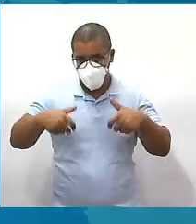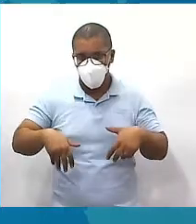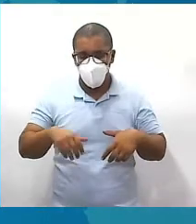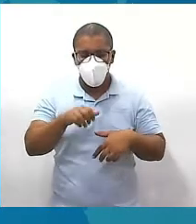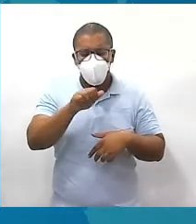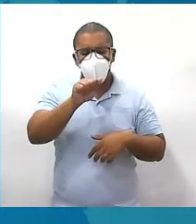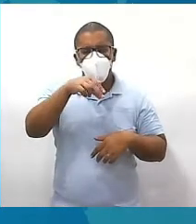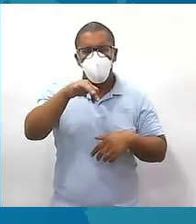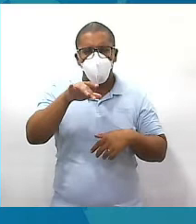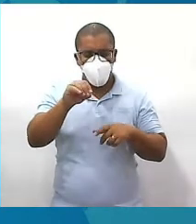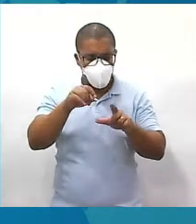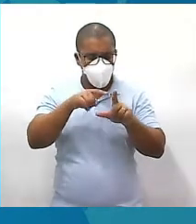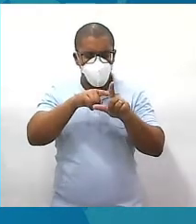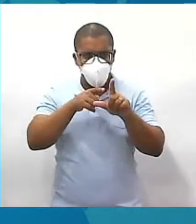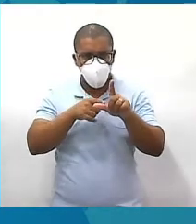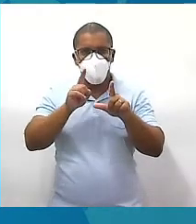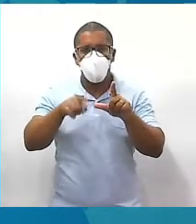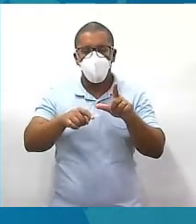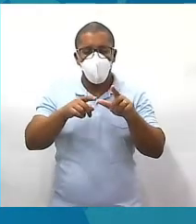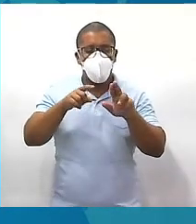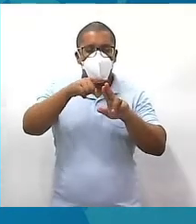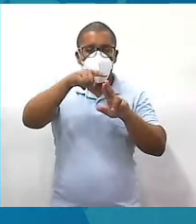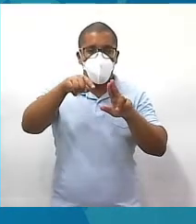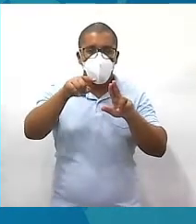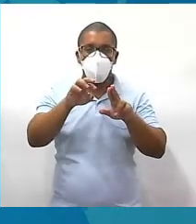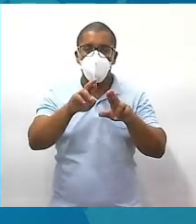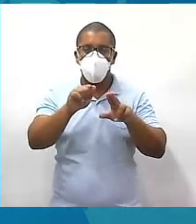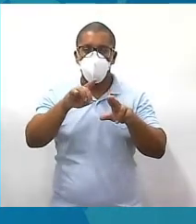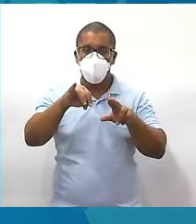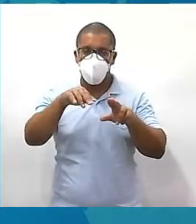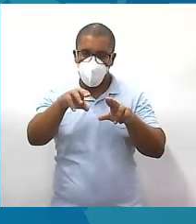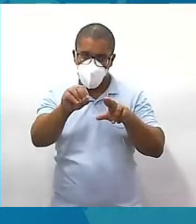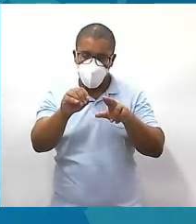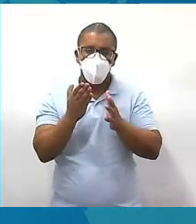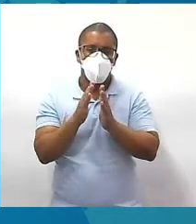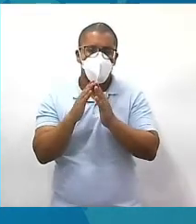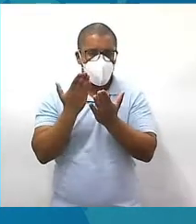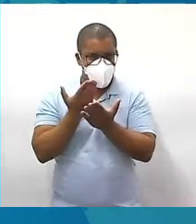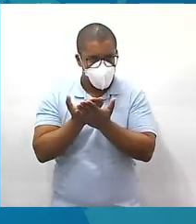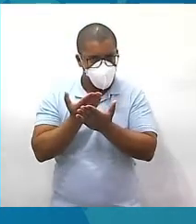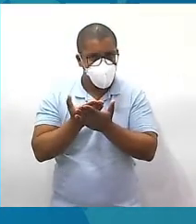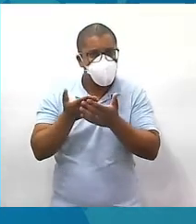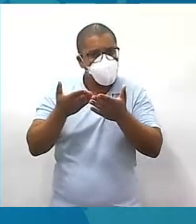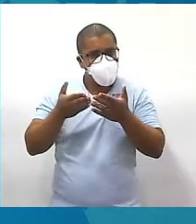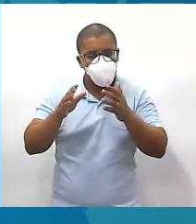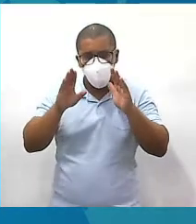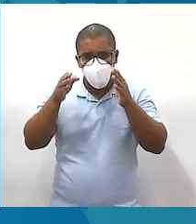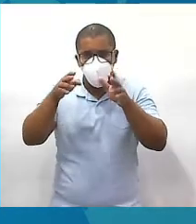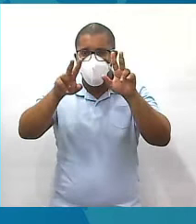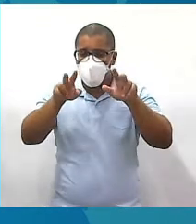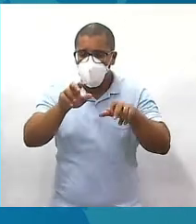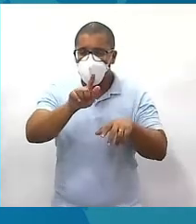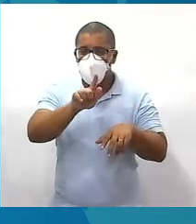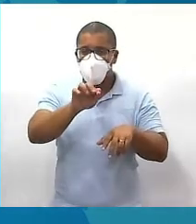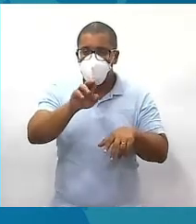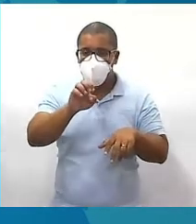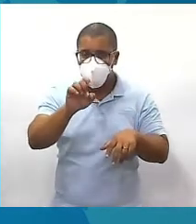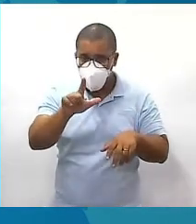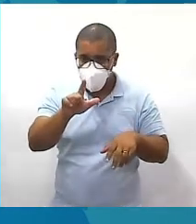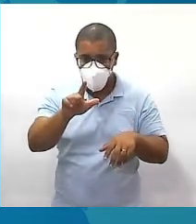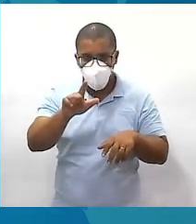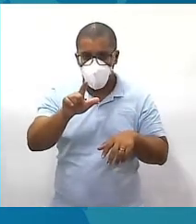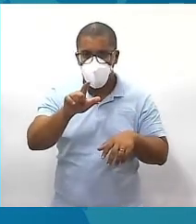é dado em π radiano e a gente estuda na escola muito mais fortemente em graus. Mas se liga, ele é dado em π